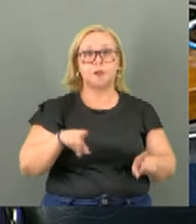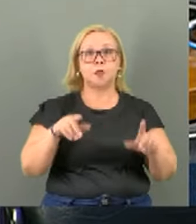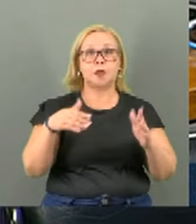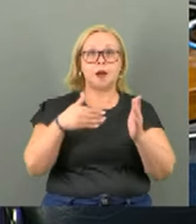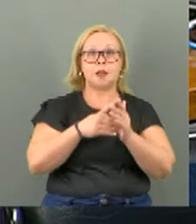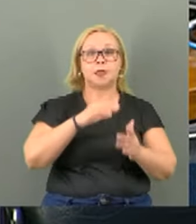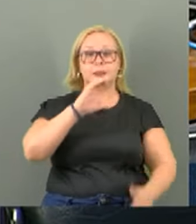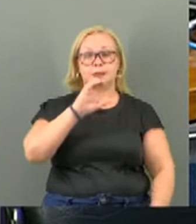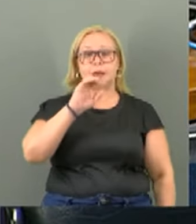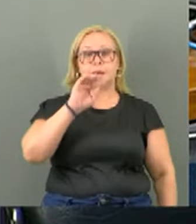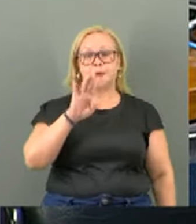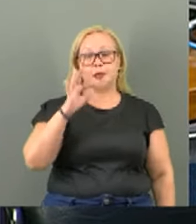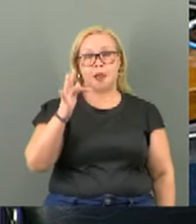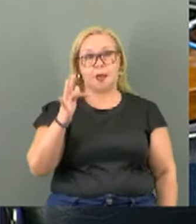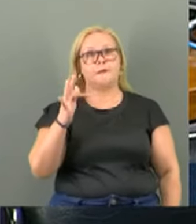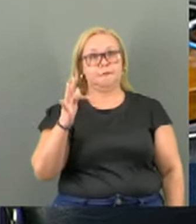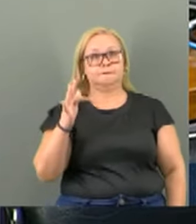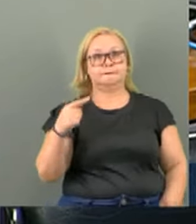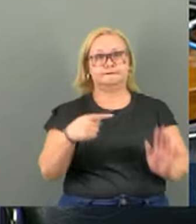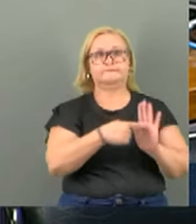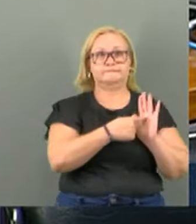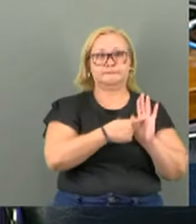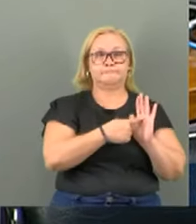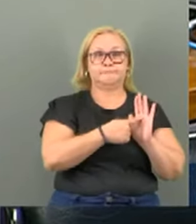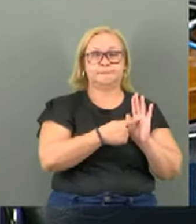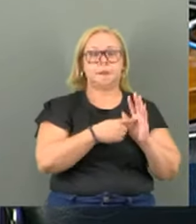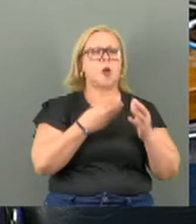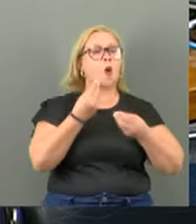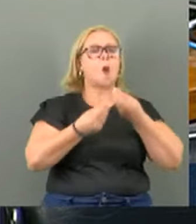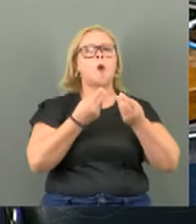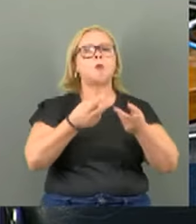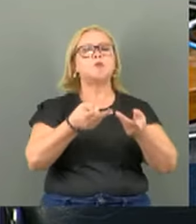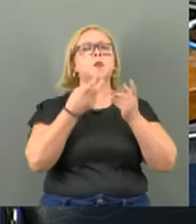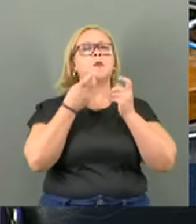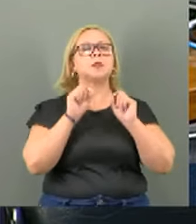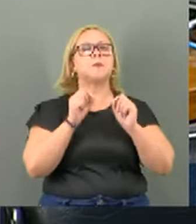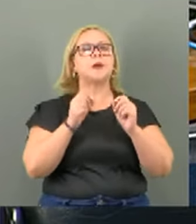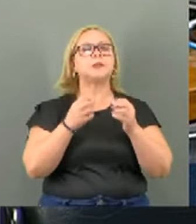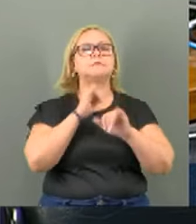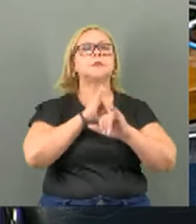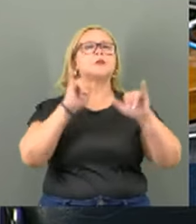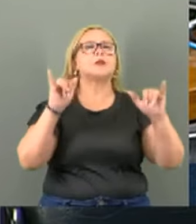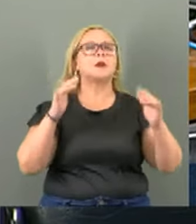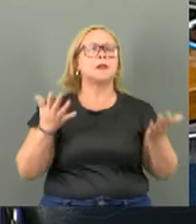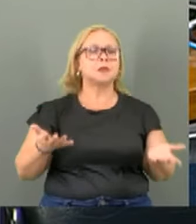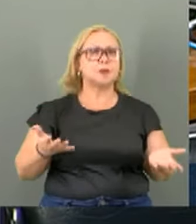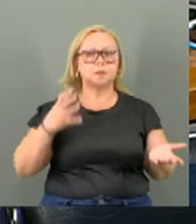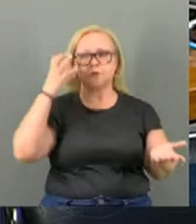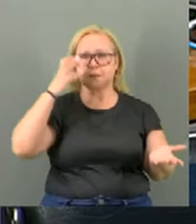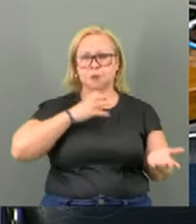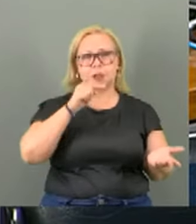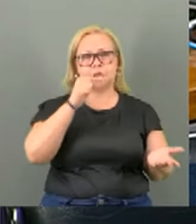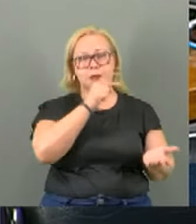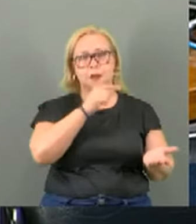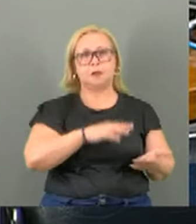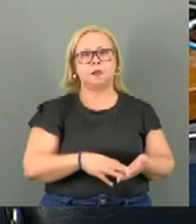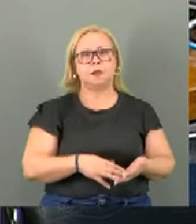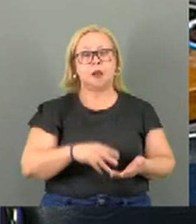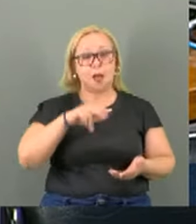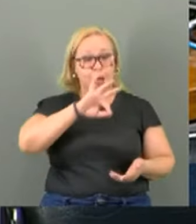acusada. Como o senhor vê essa declaração bombástica dele? A Polícia Federal já acompanha algum